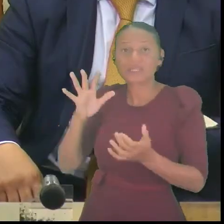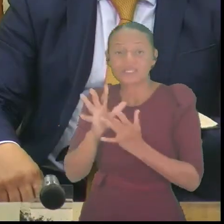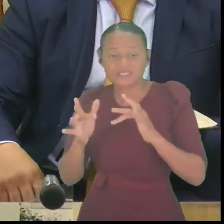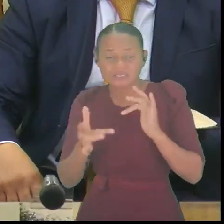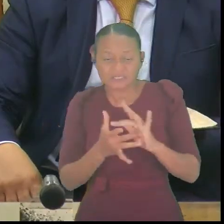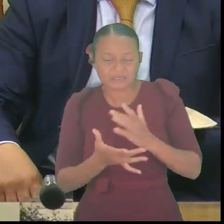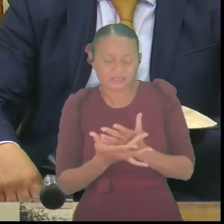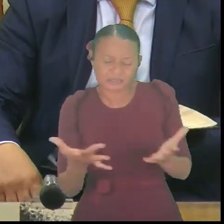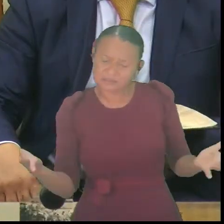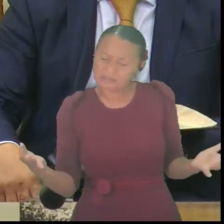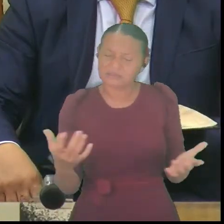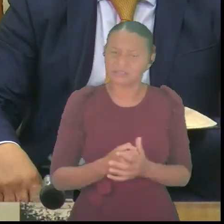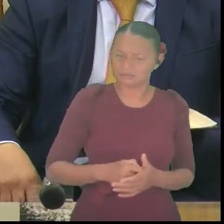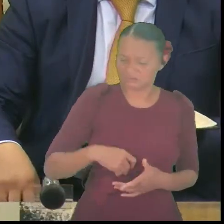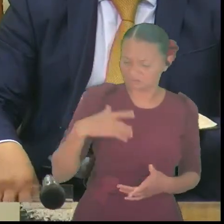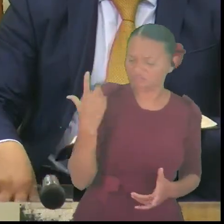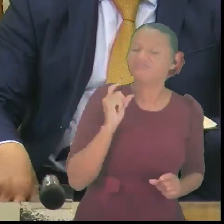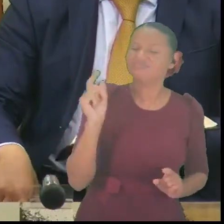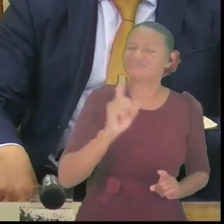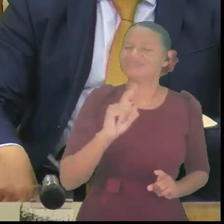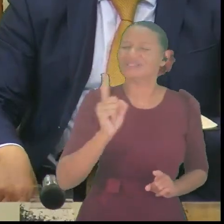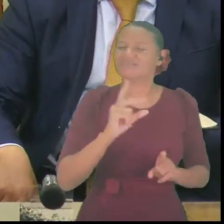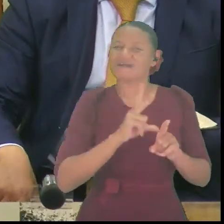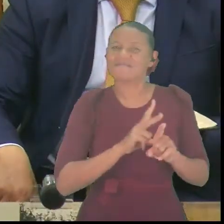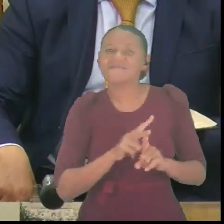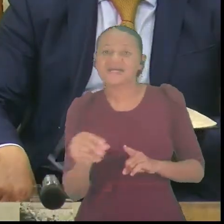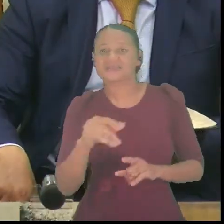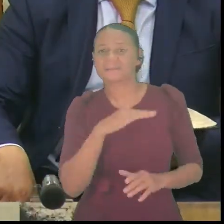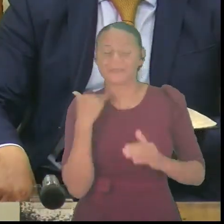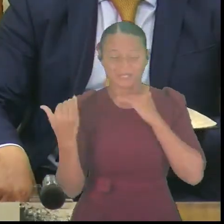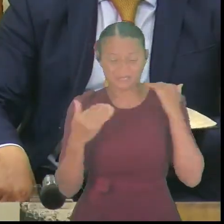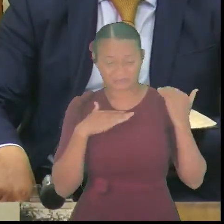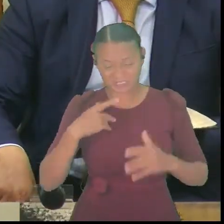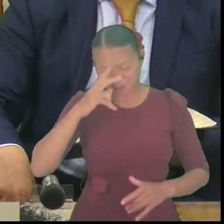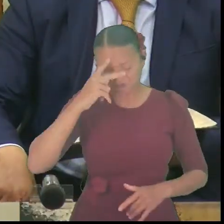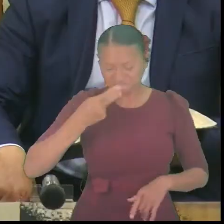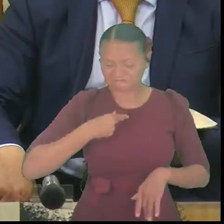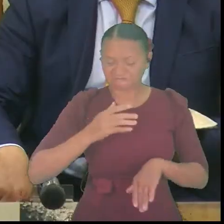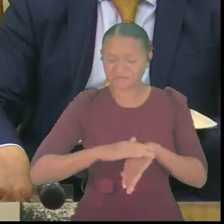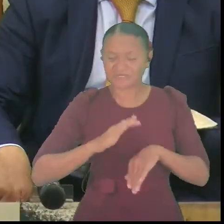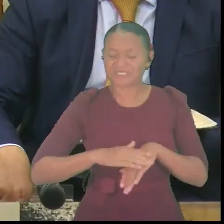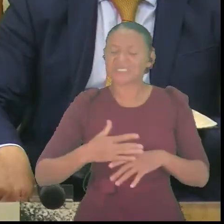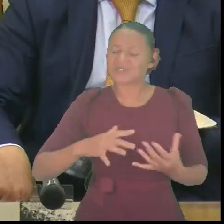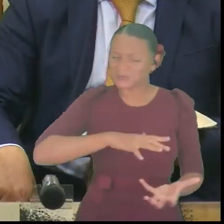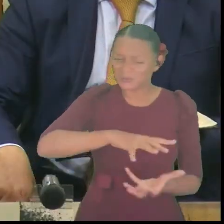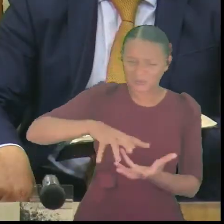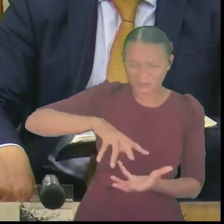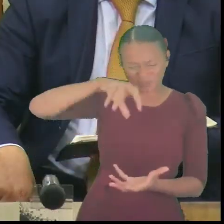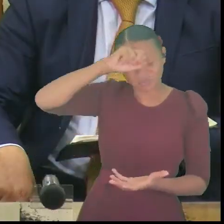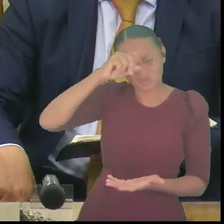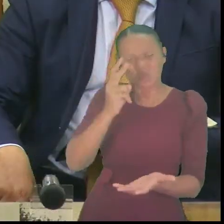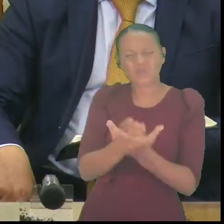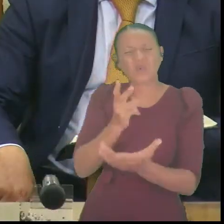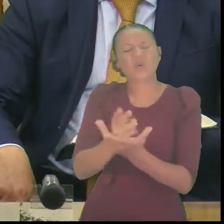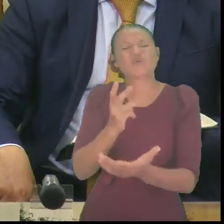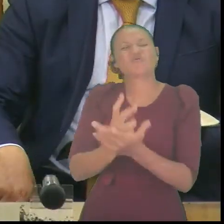sendo vencido pela morte, ele tem total autonomia, ela é sobrenatural, porque ele continua sendo Deus, ele está se